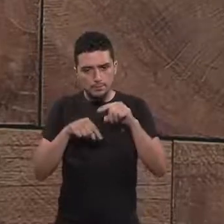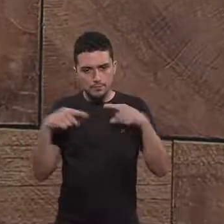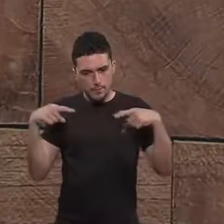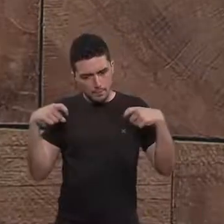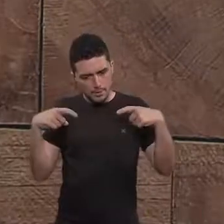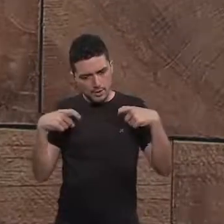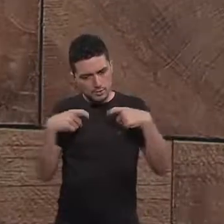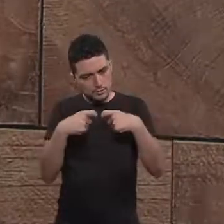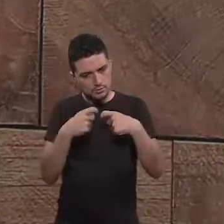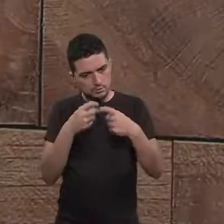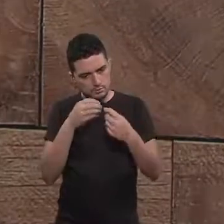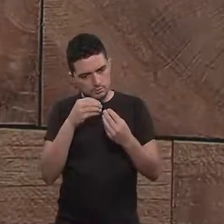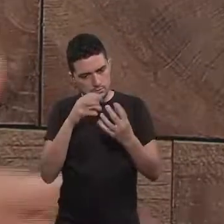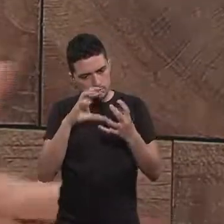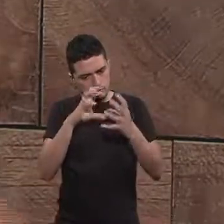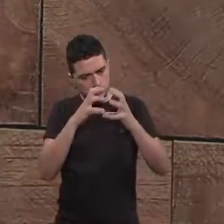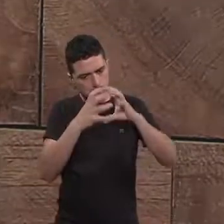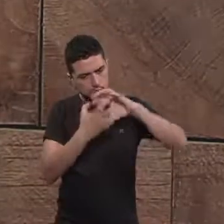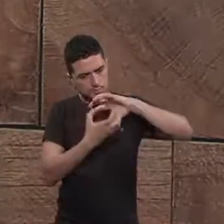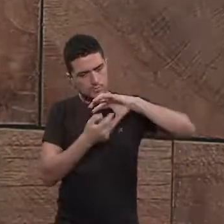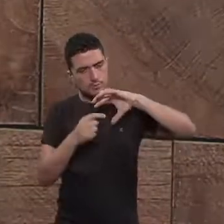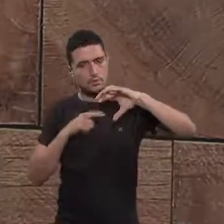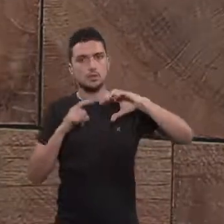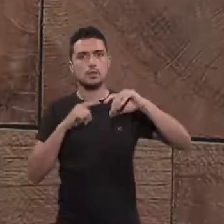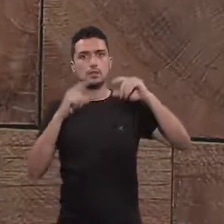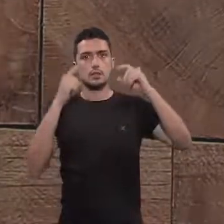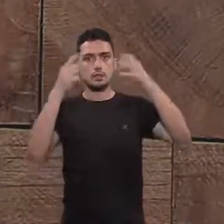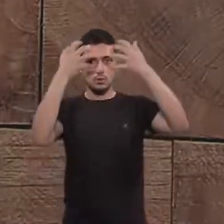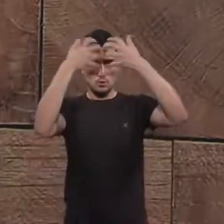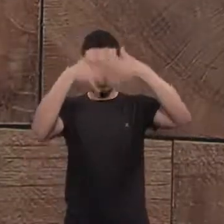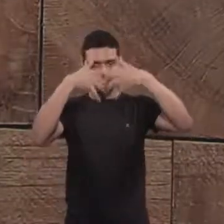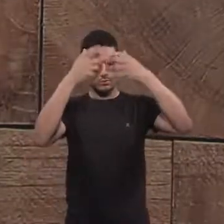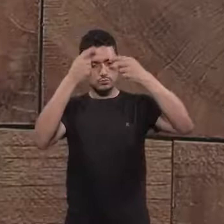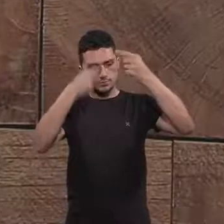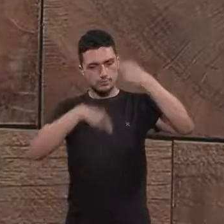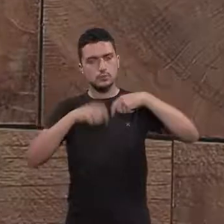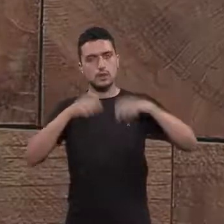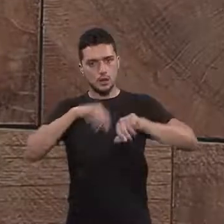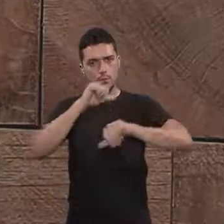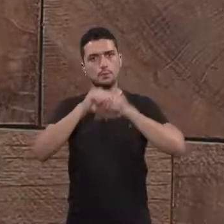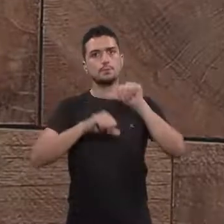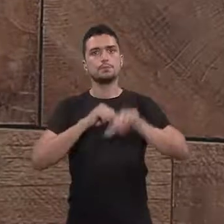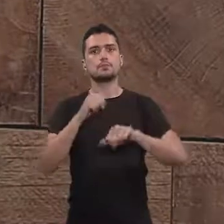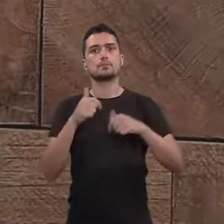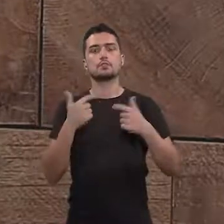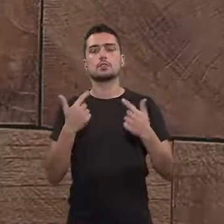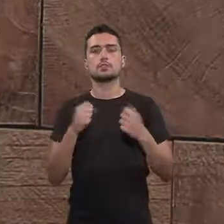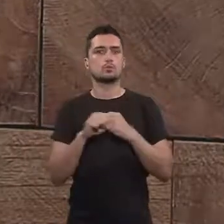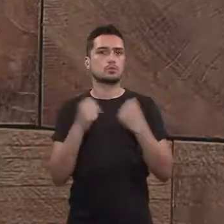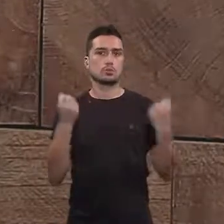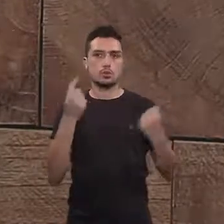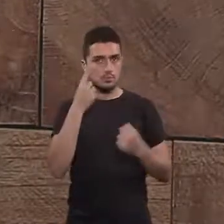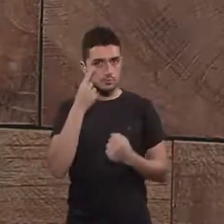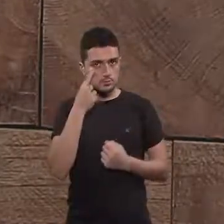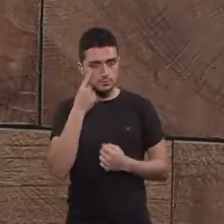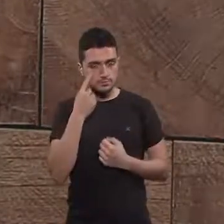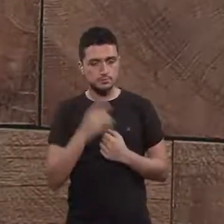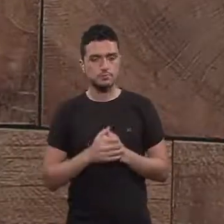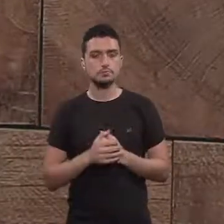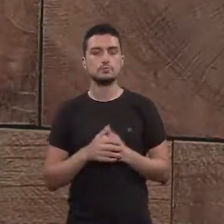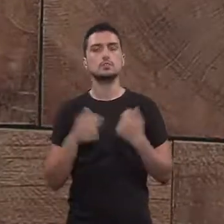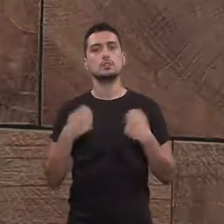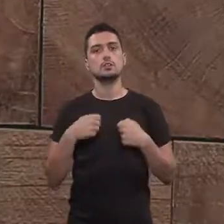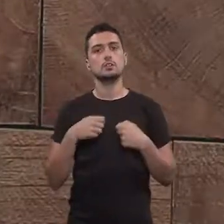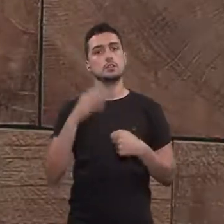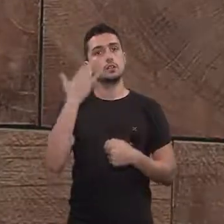micropartículas, a presença da consciência interfere. Tá? Nós não temos como prever. E é preciso que a gente entenda que a nossa mente, o nosso